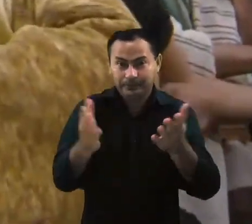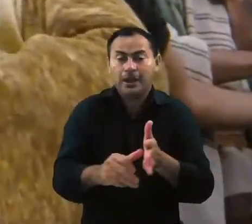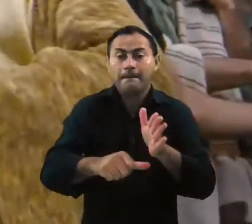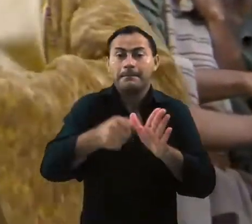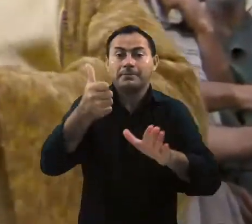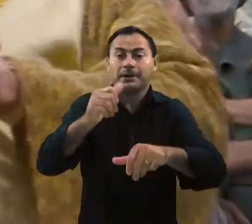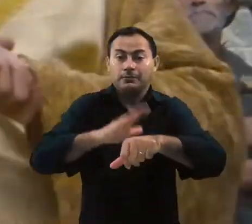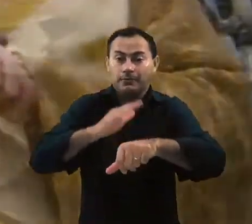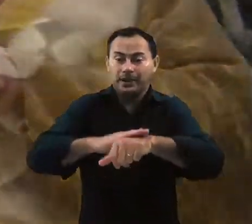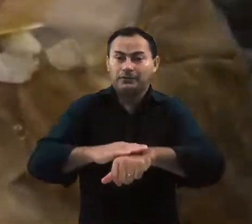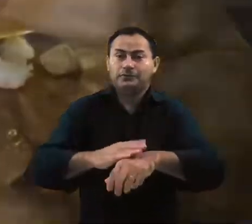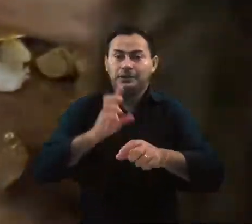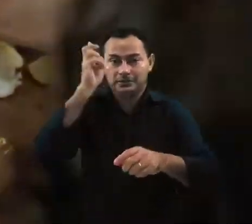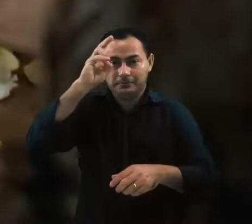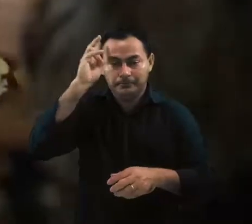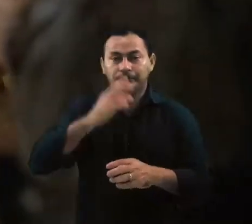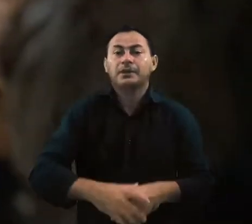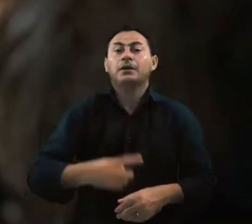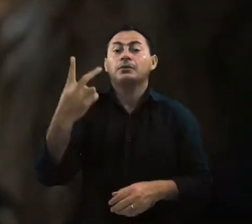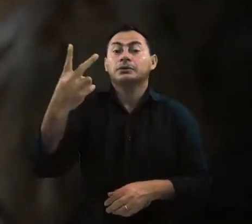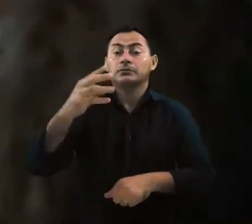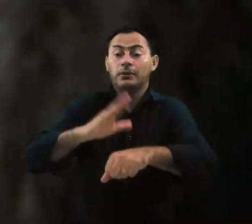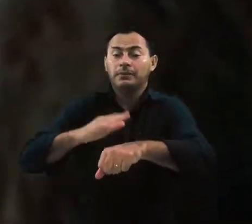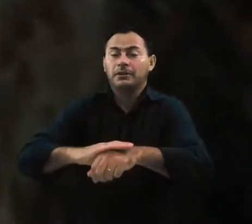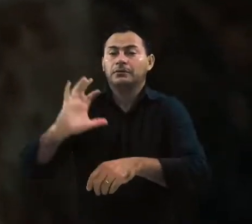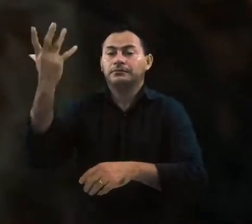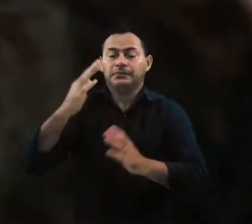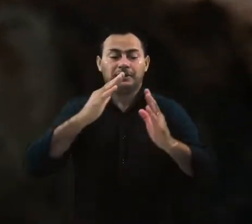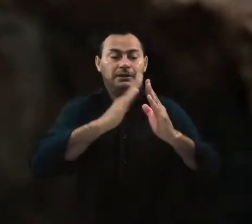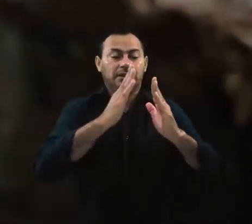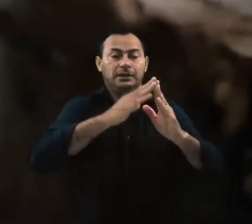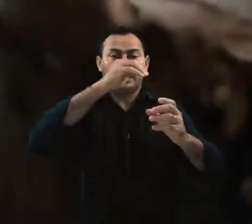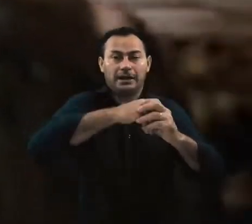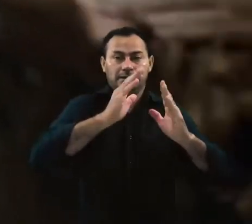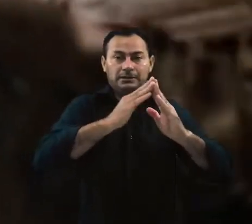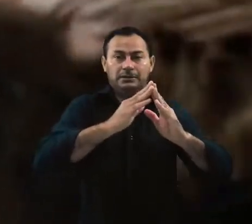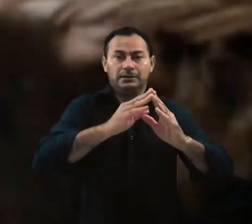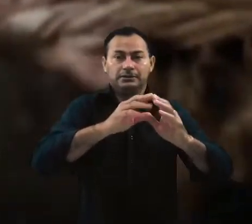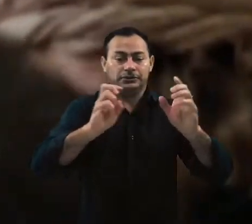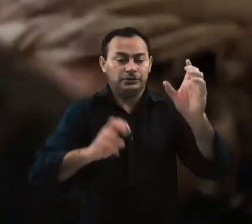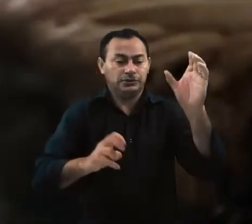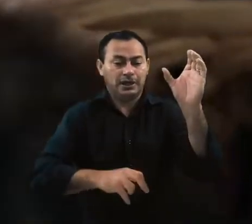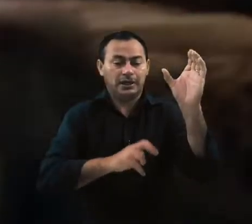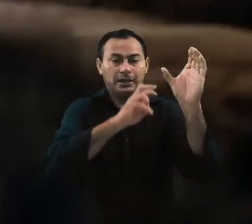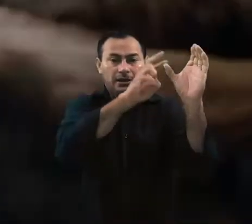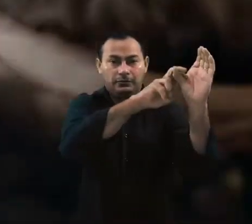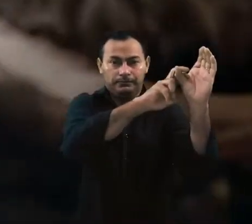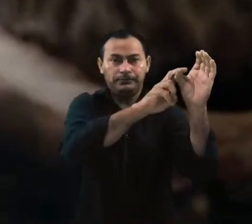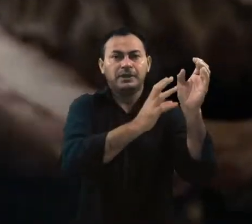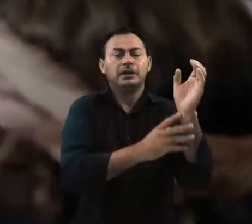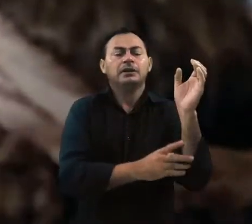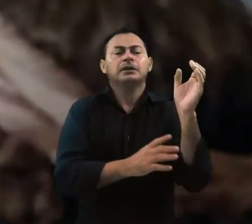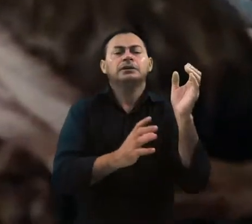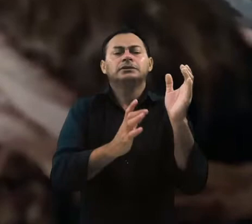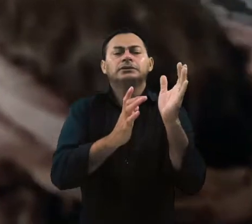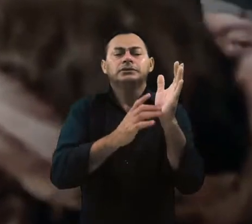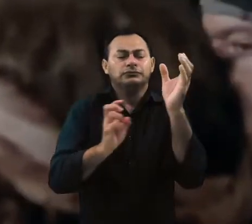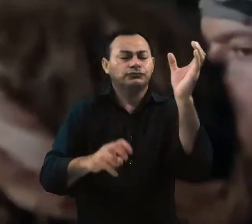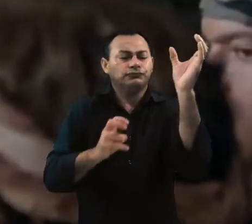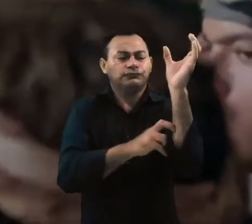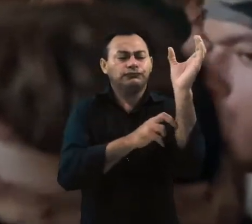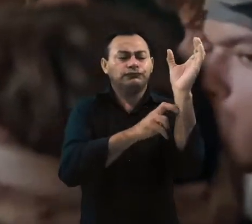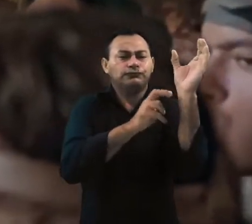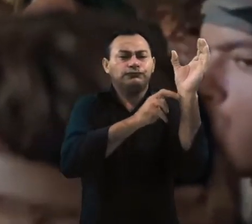Este é o primeiro ato da nossa peça para o segundo ano que acontece na casa de Zaqueu Jesus passou o dia inteiro